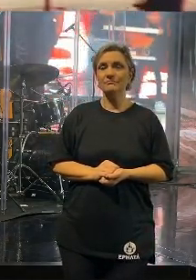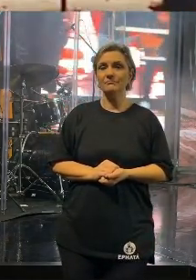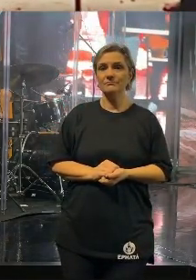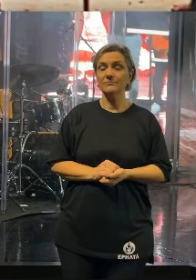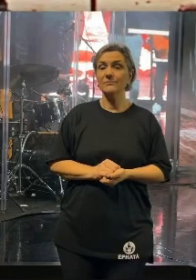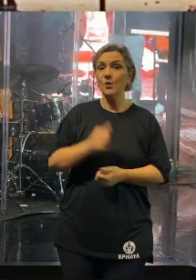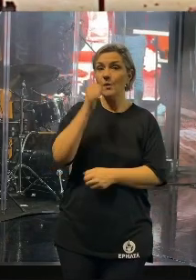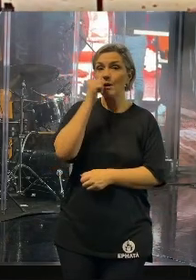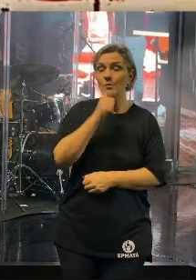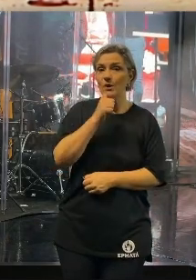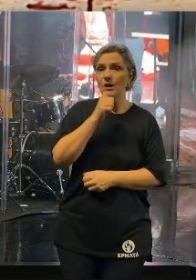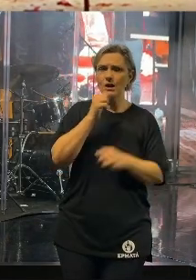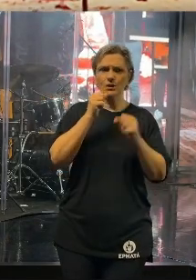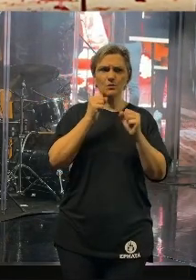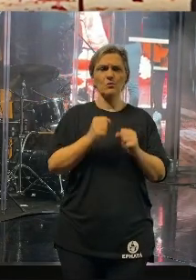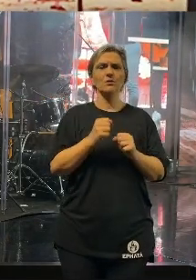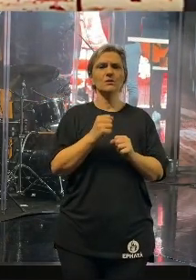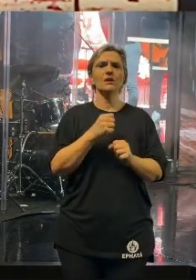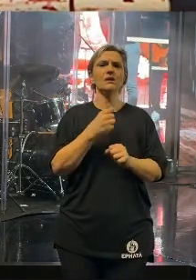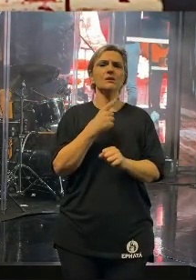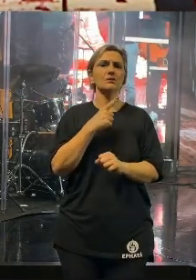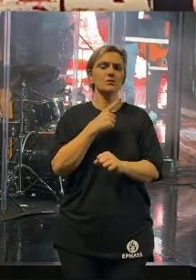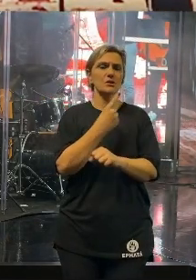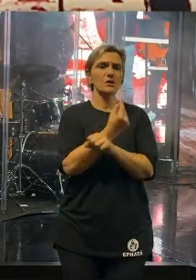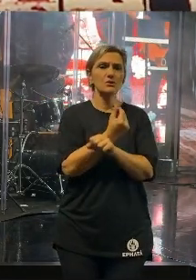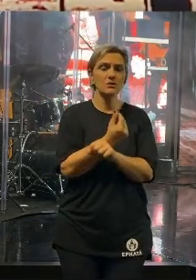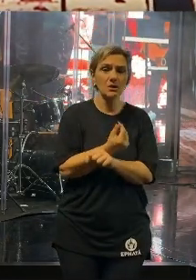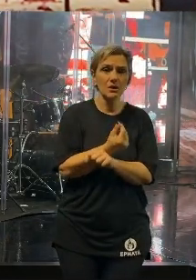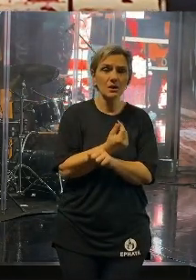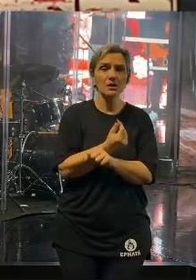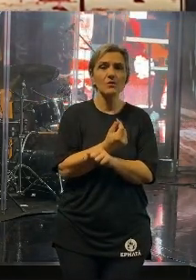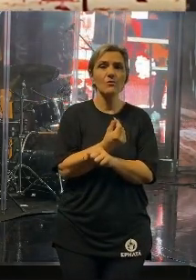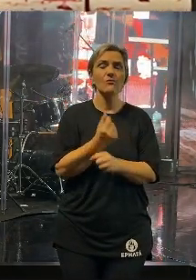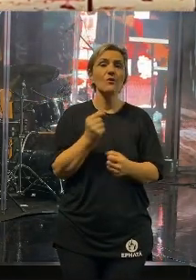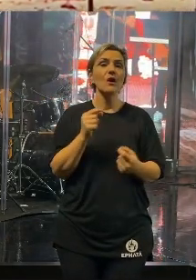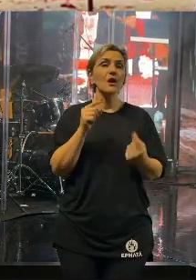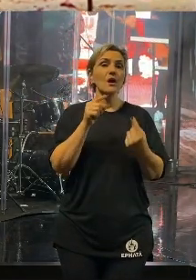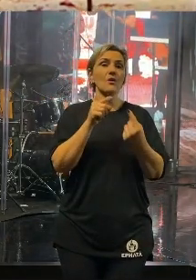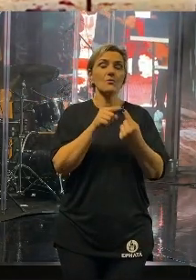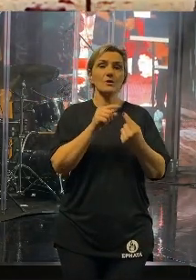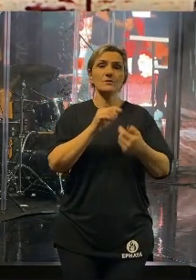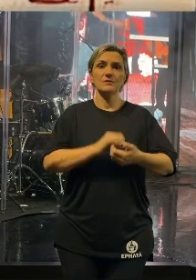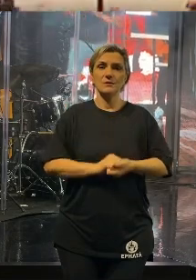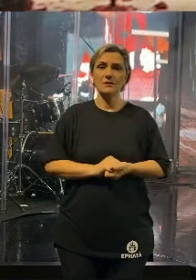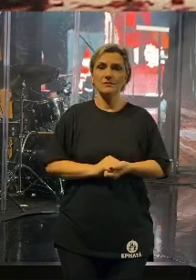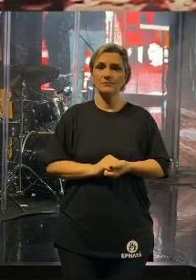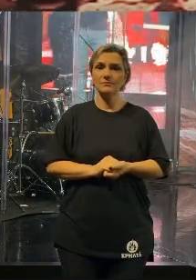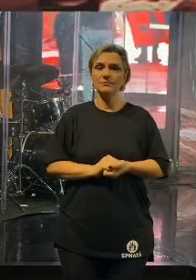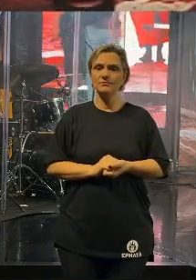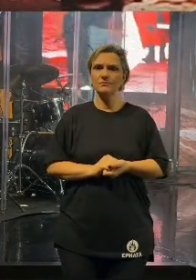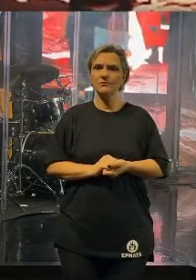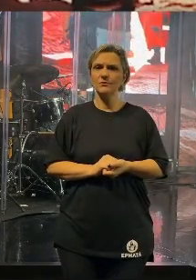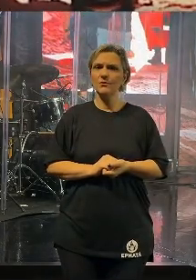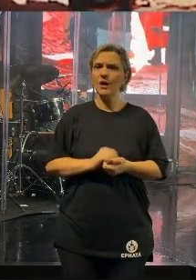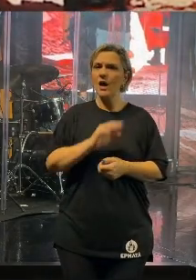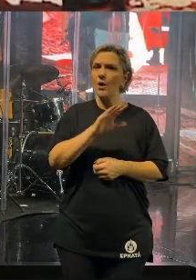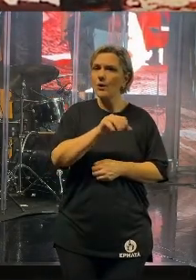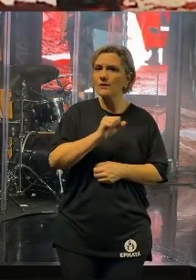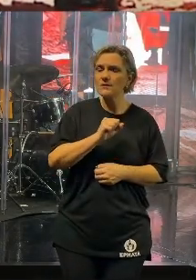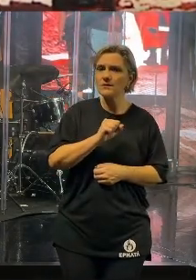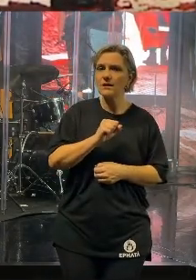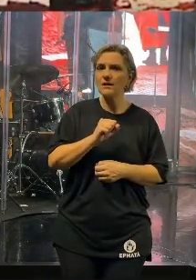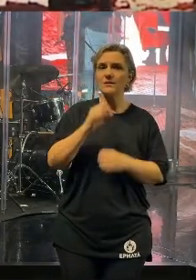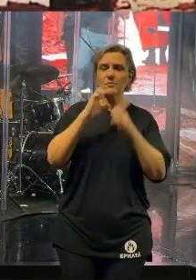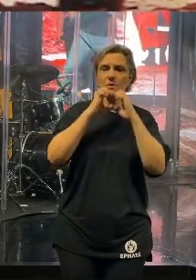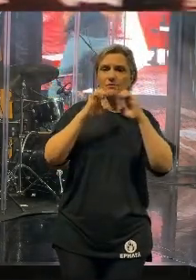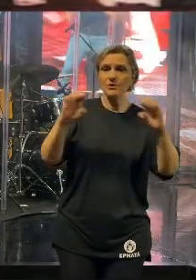Uma mulher de poder aquisitivo alto foi alcançada pelo Evangelho. Uma escrava foi alcançada